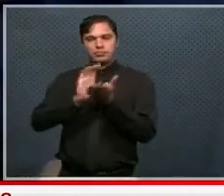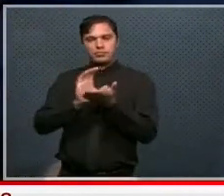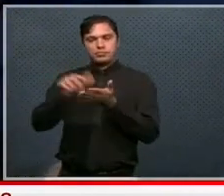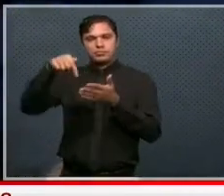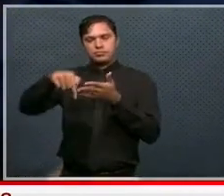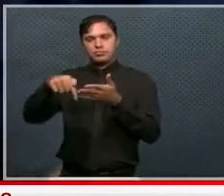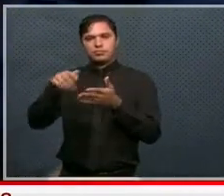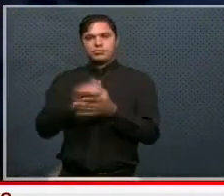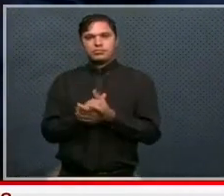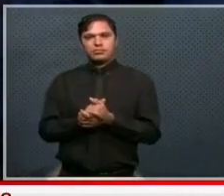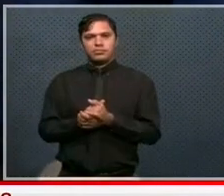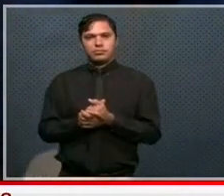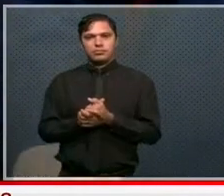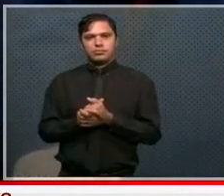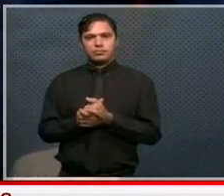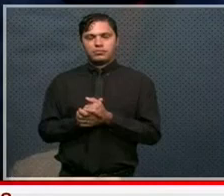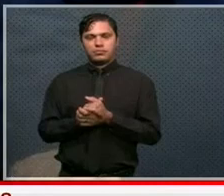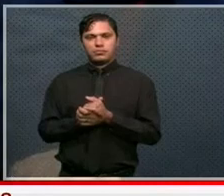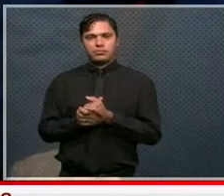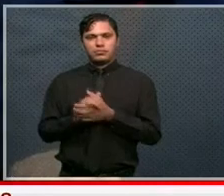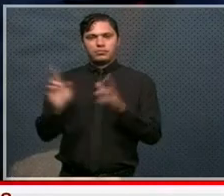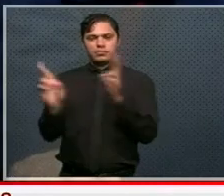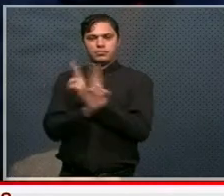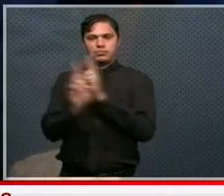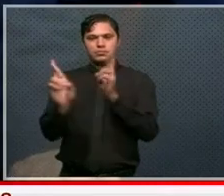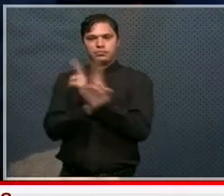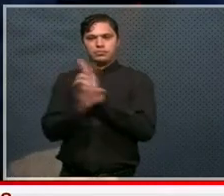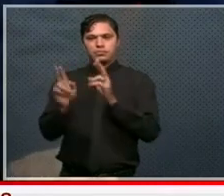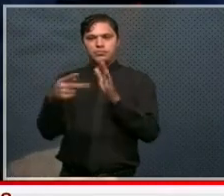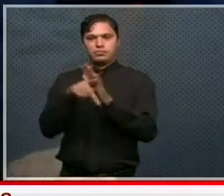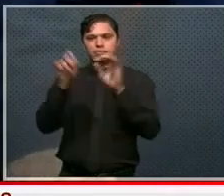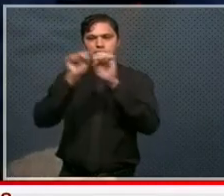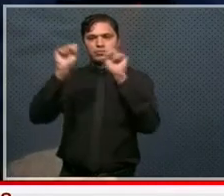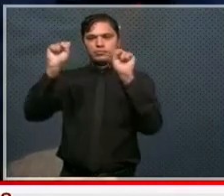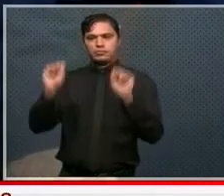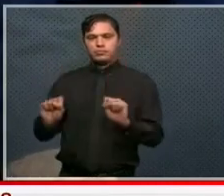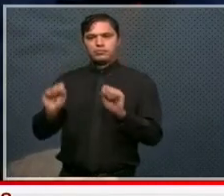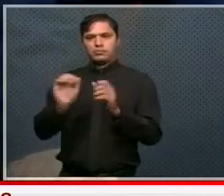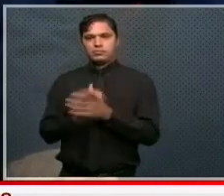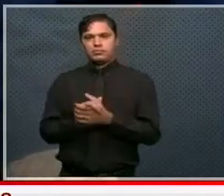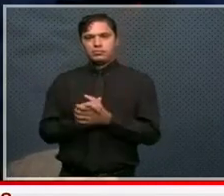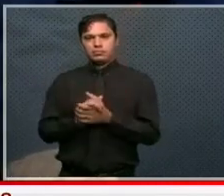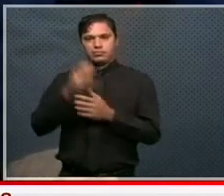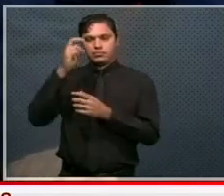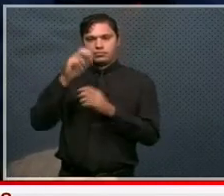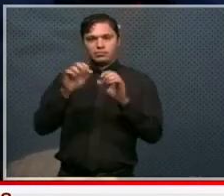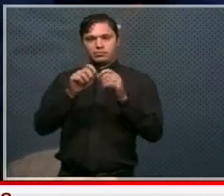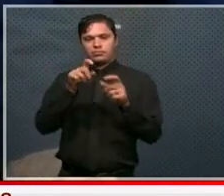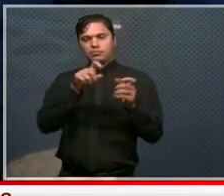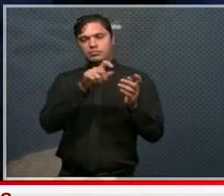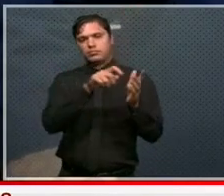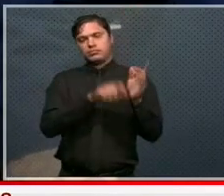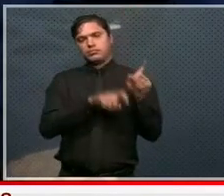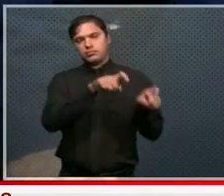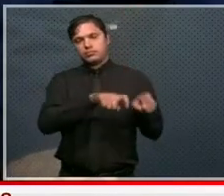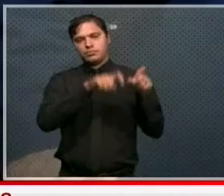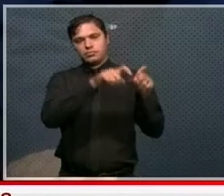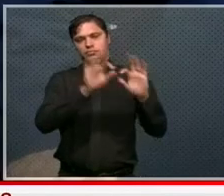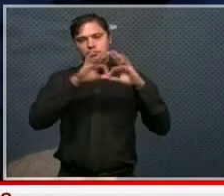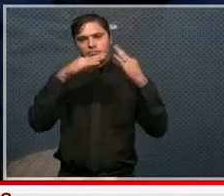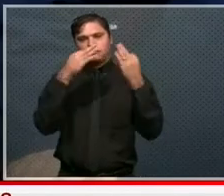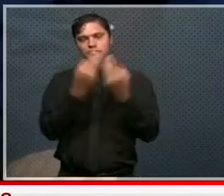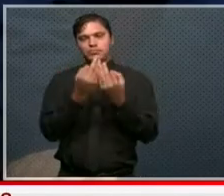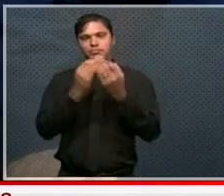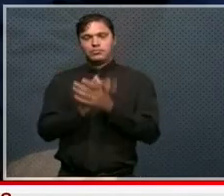mais a sua relação com o sistema e a cultura familiar no estado Cristiano Martins